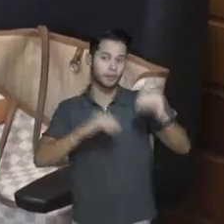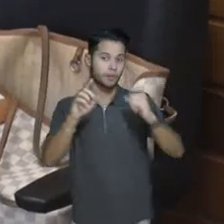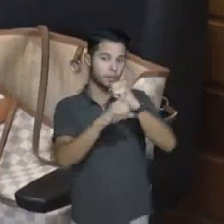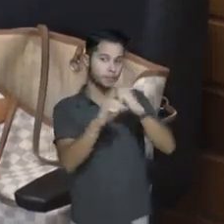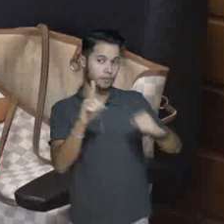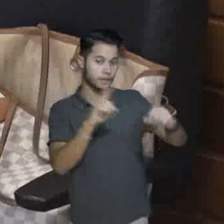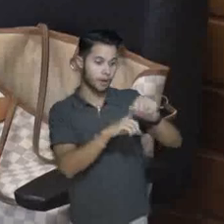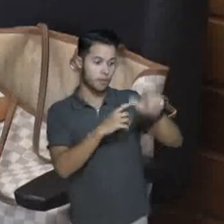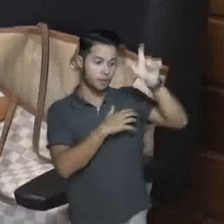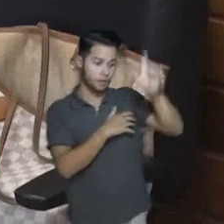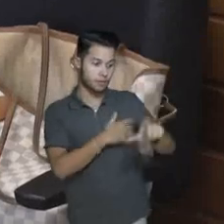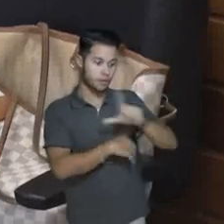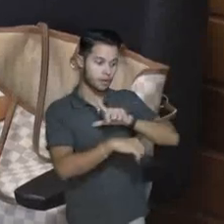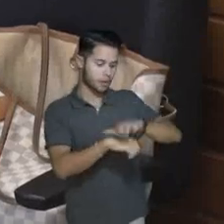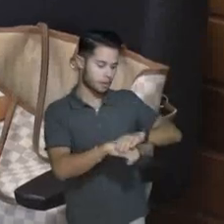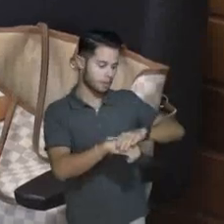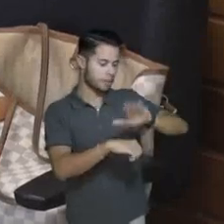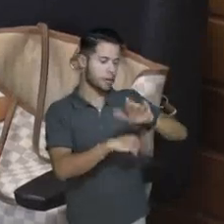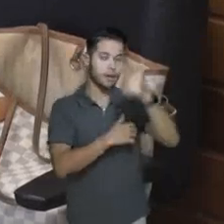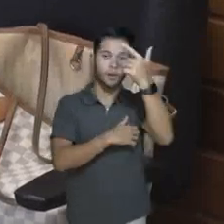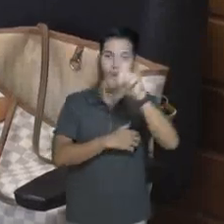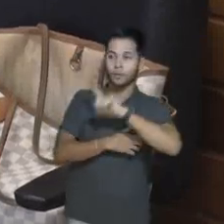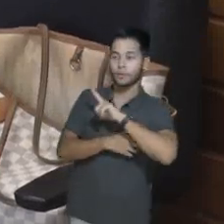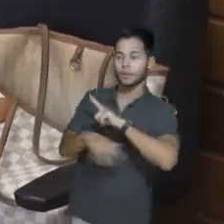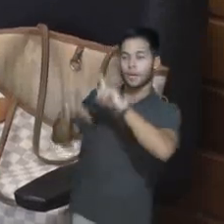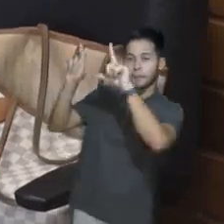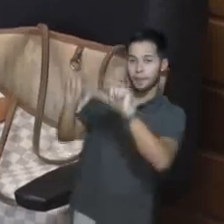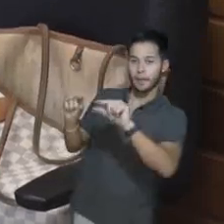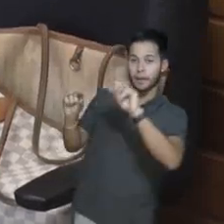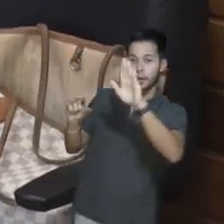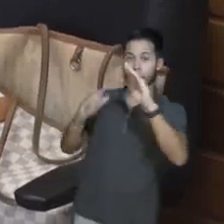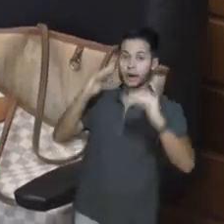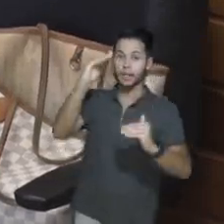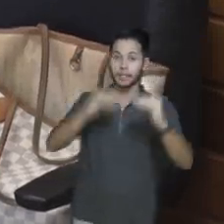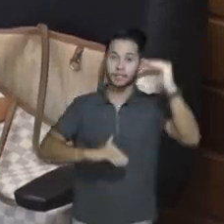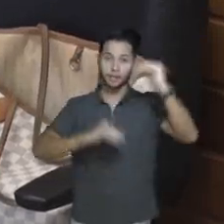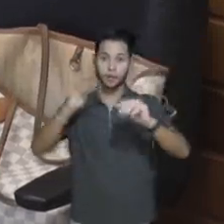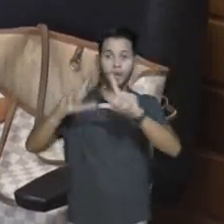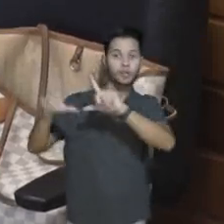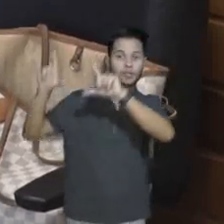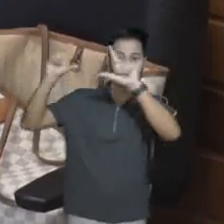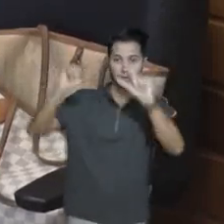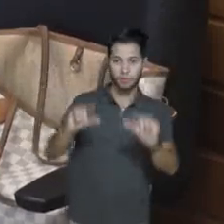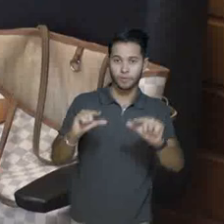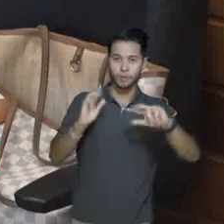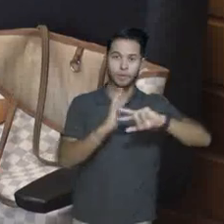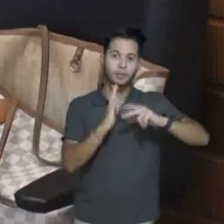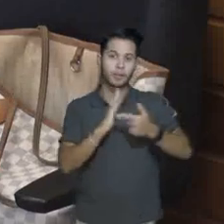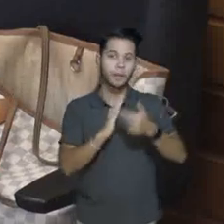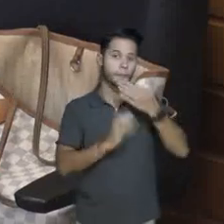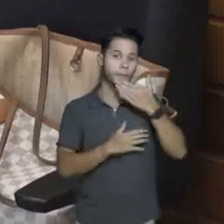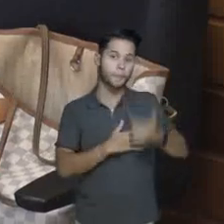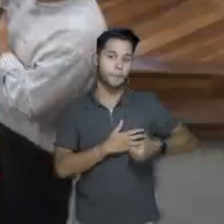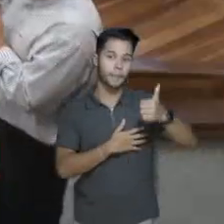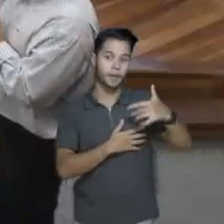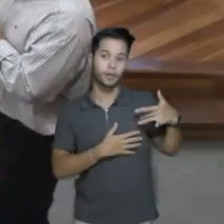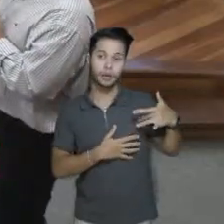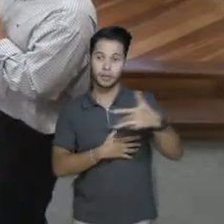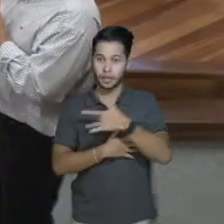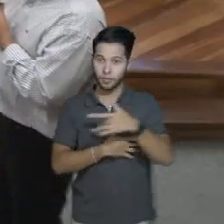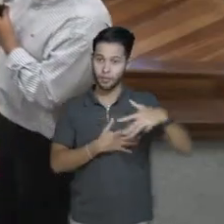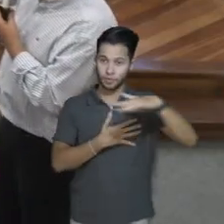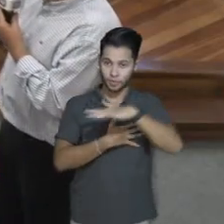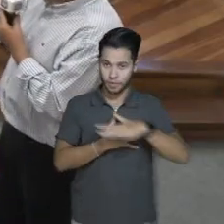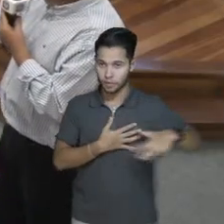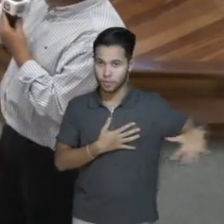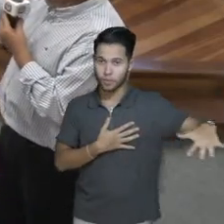sim mas essa diminuição das igualdades representam uma melhor saúde para todos uma melhor educação para todos e